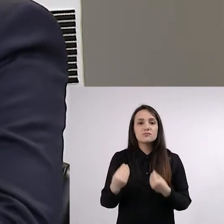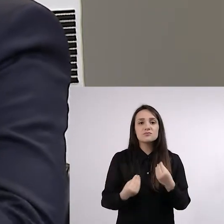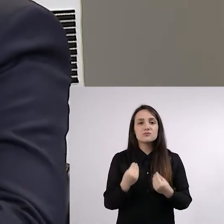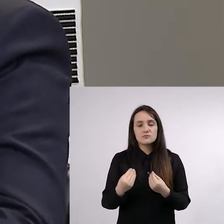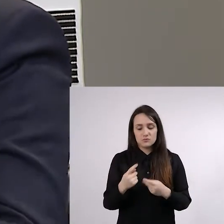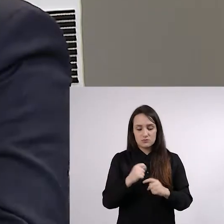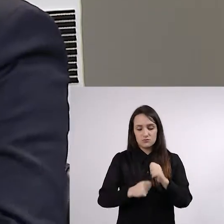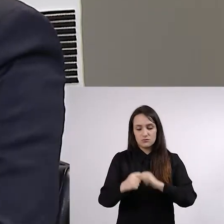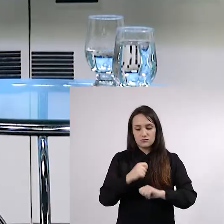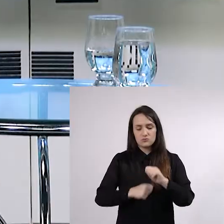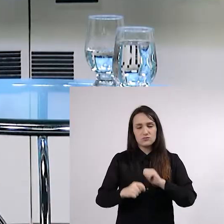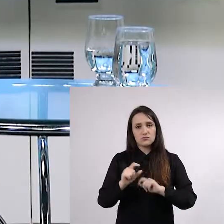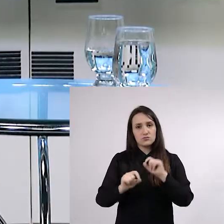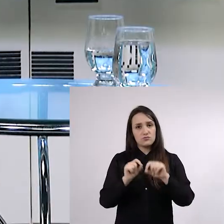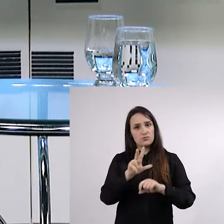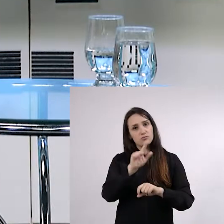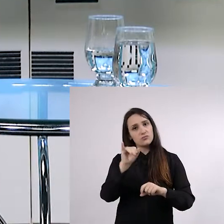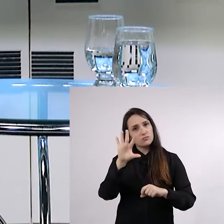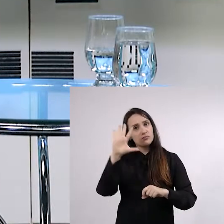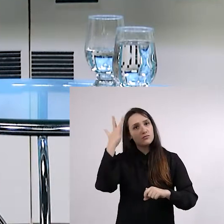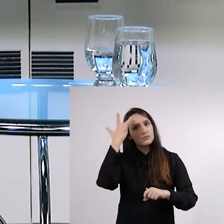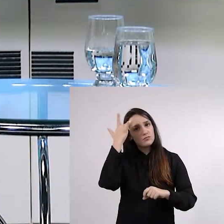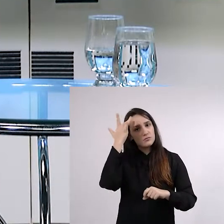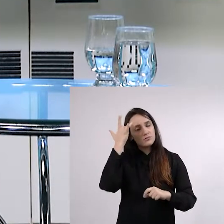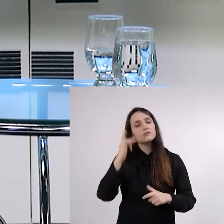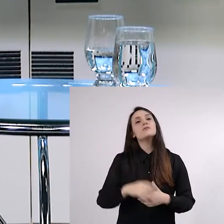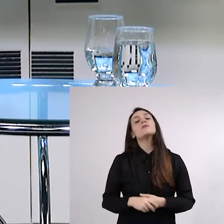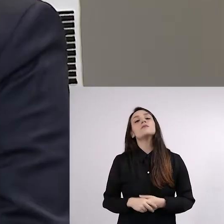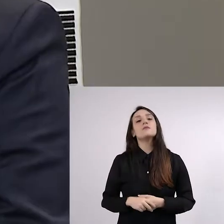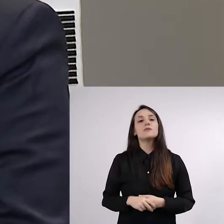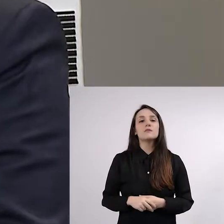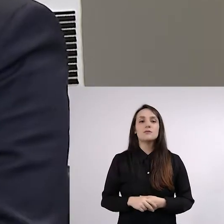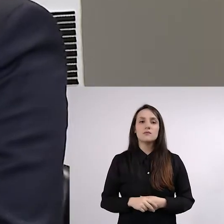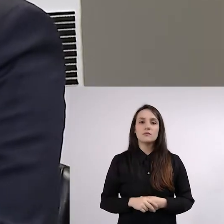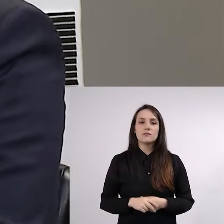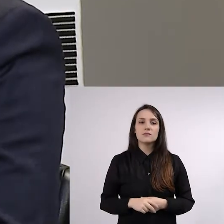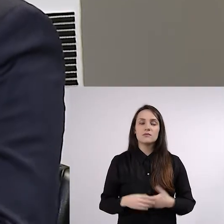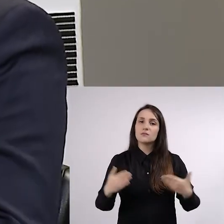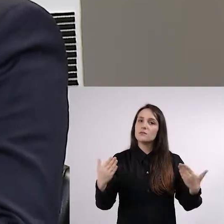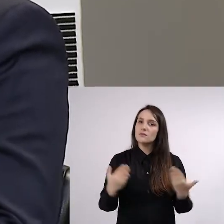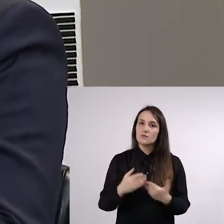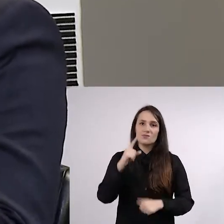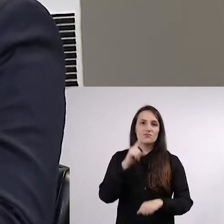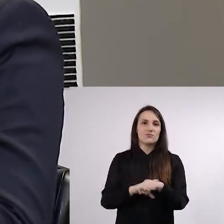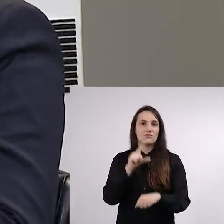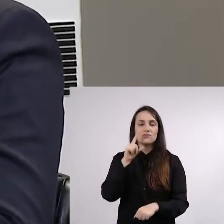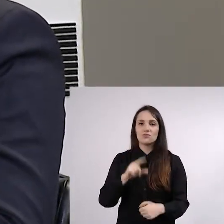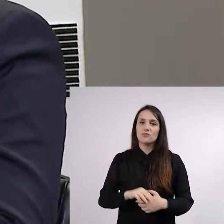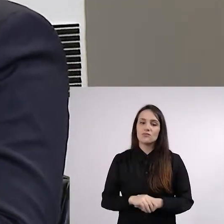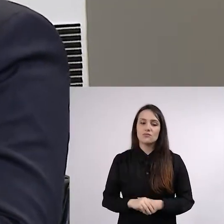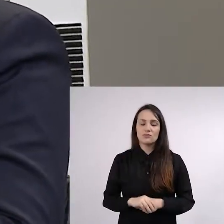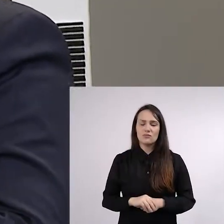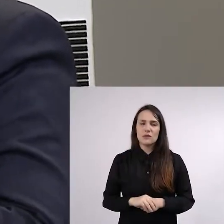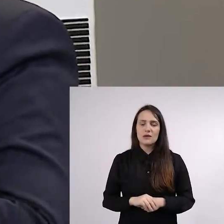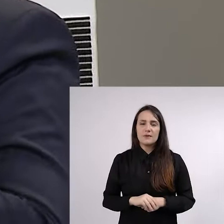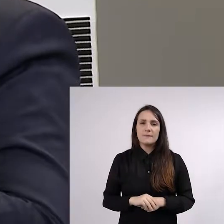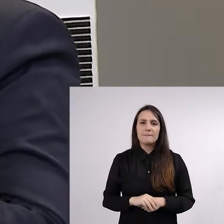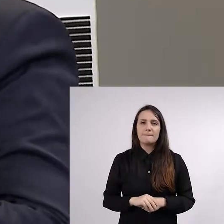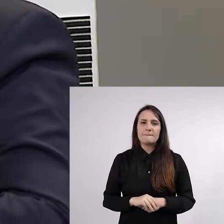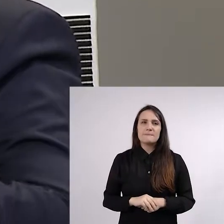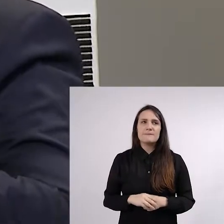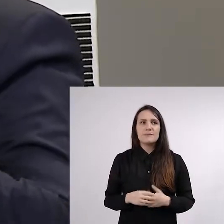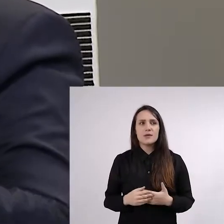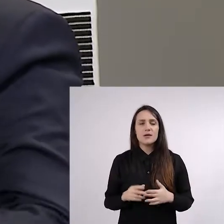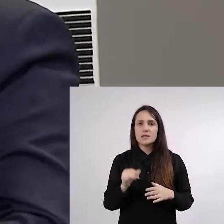diz respeito à economia, o que vai acontecer no dia de amanhã. Nós estamos vivendo um momento, até porque